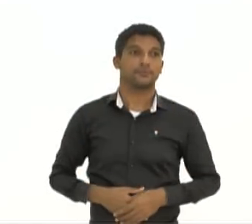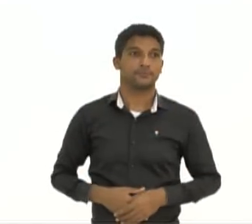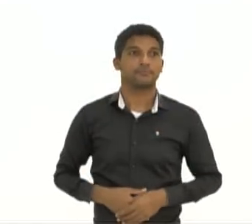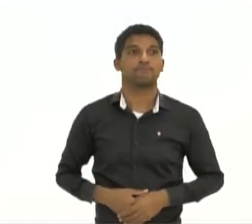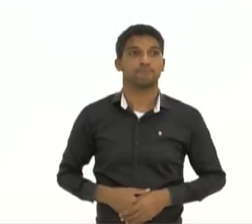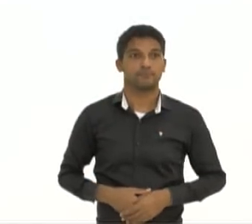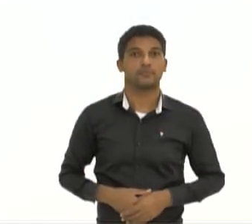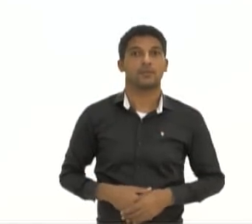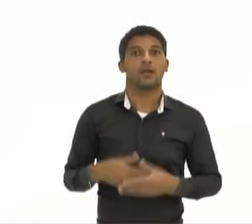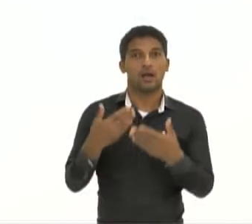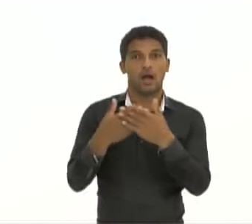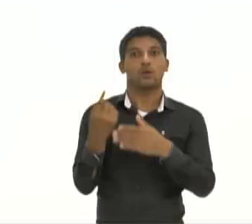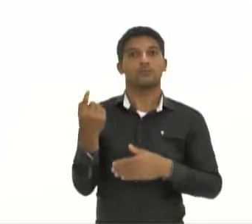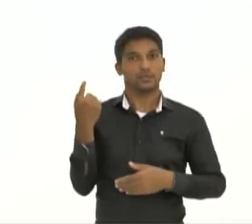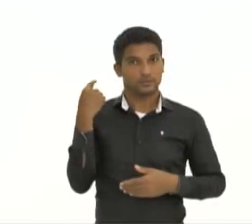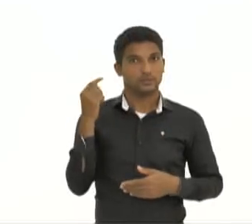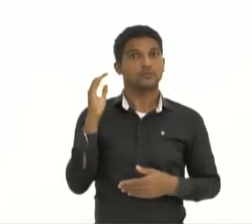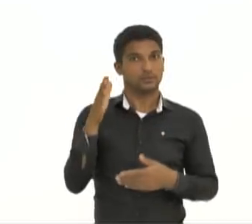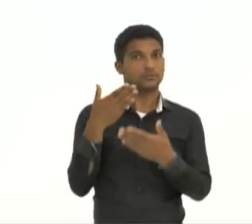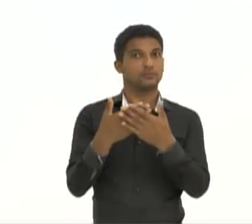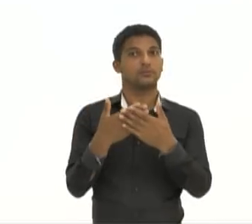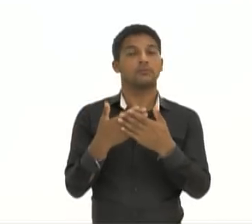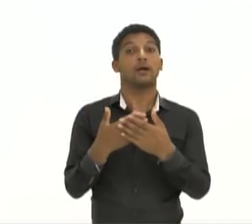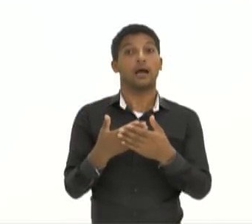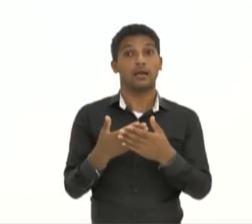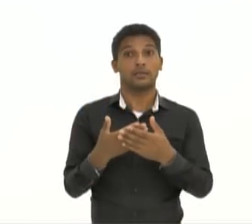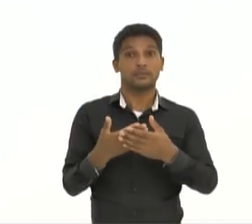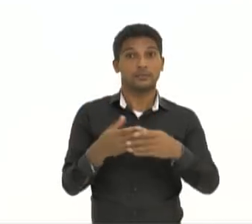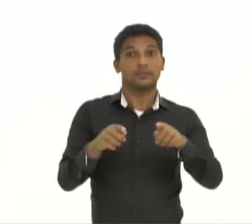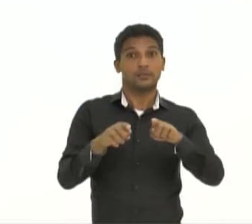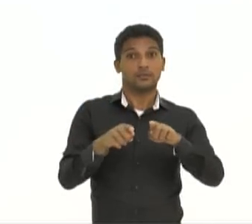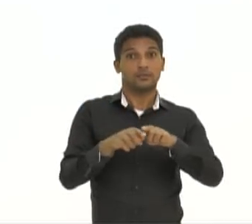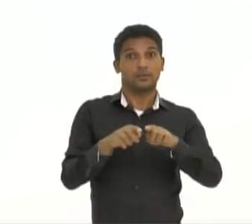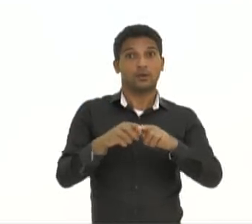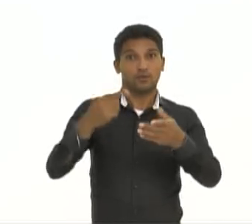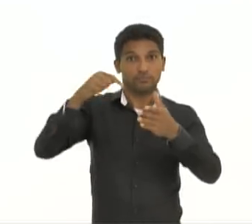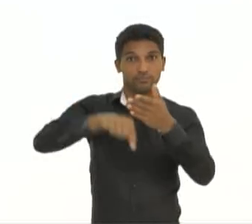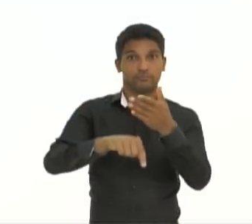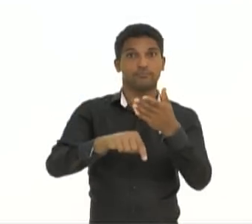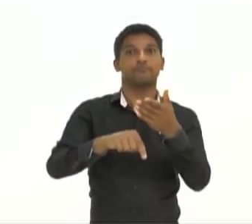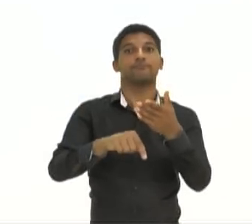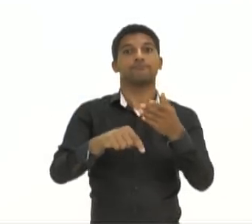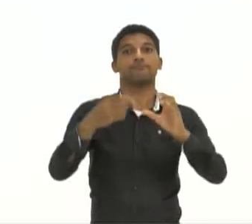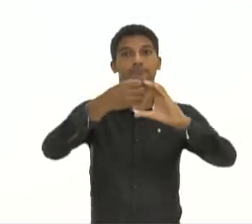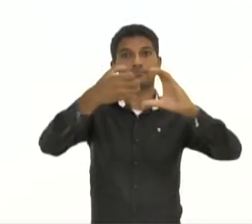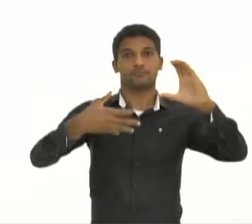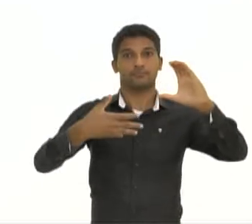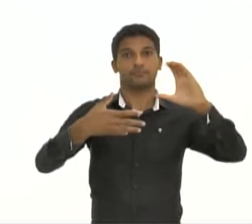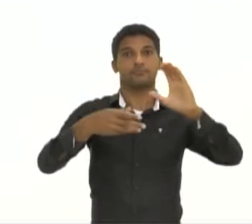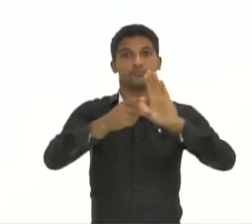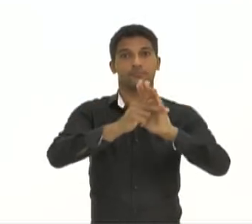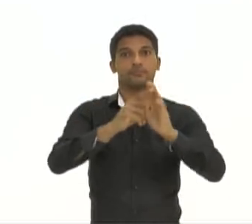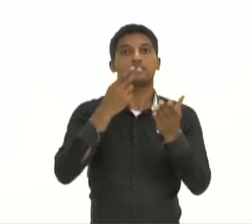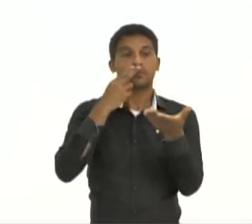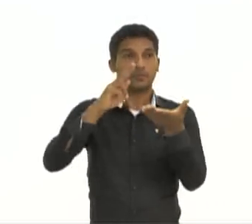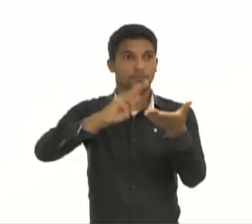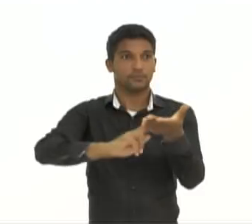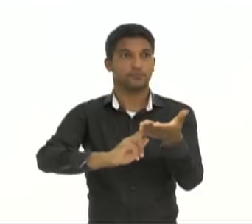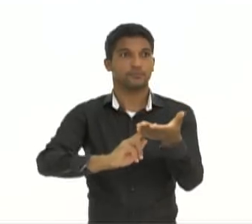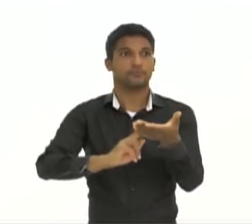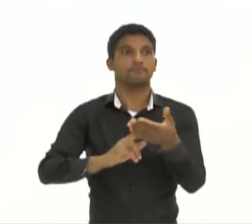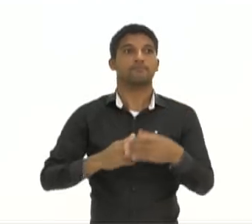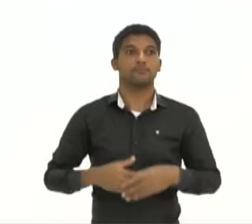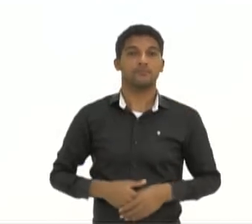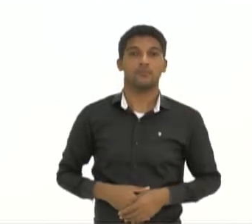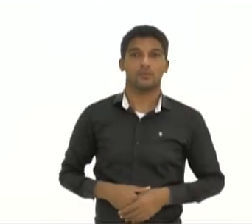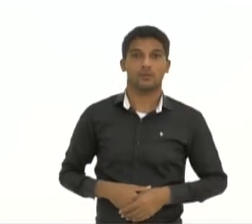nessas características nessa aula. Fizemos a identificação da variação linguística presente num exemplar de carta de reclamação, né?